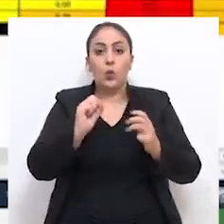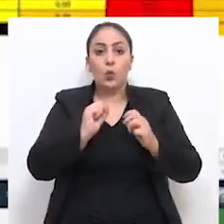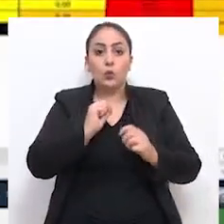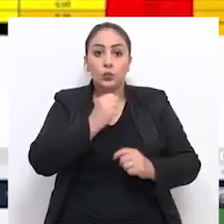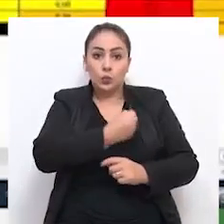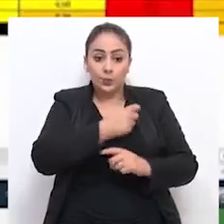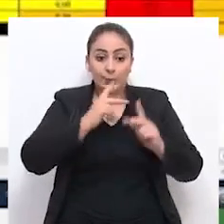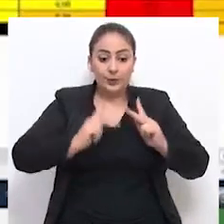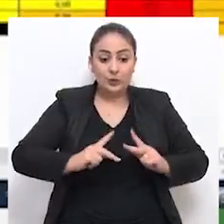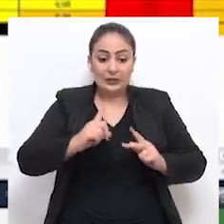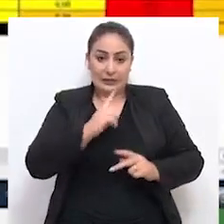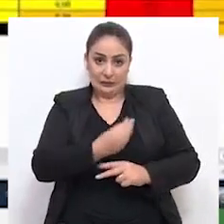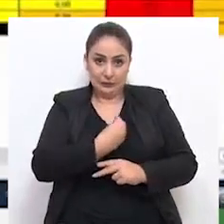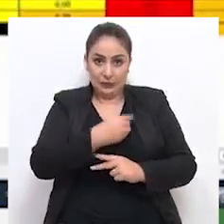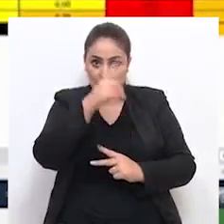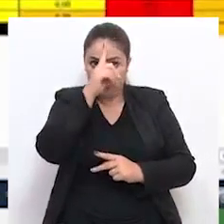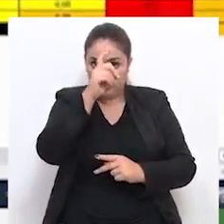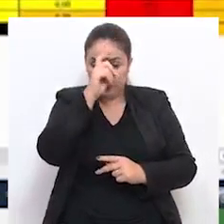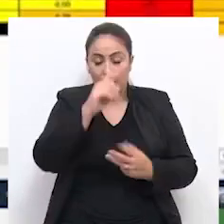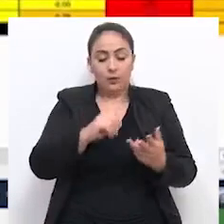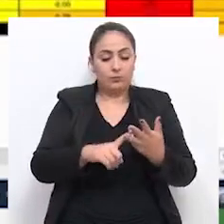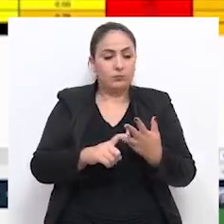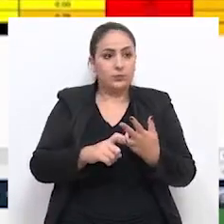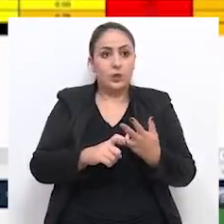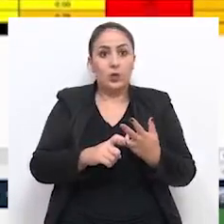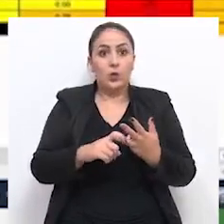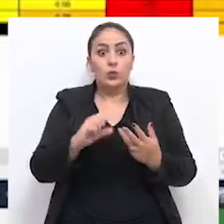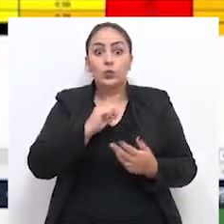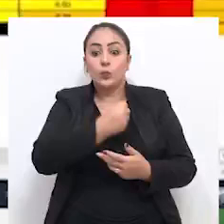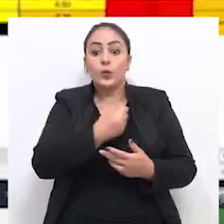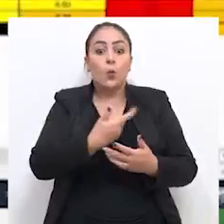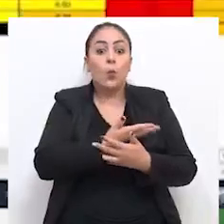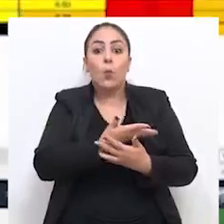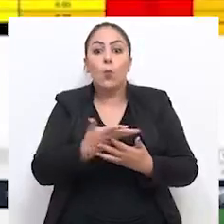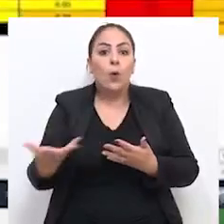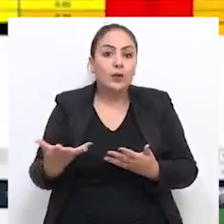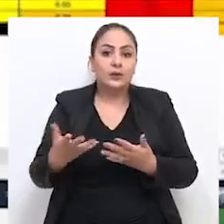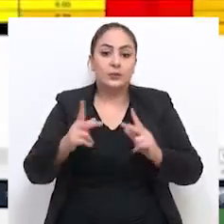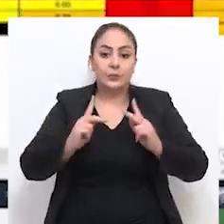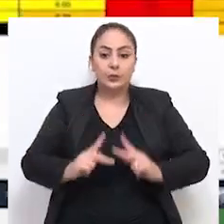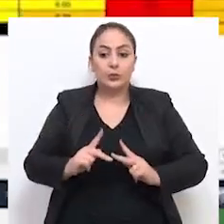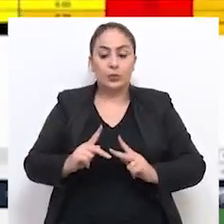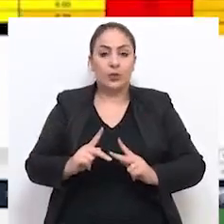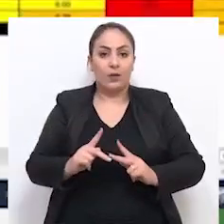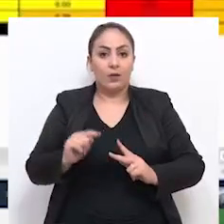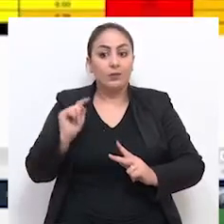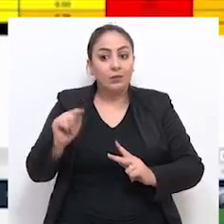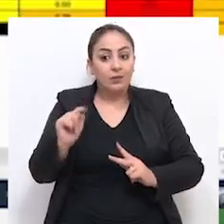de pacientes em relação à semana anterior, Covid, o número de internados